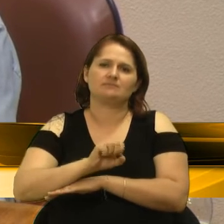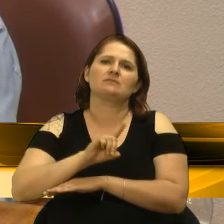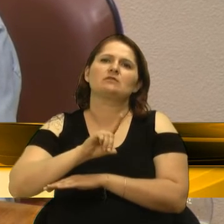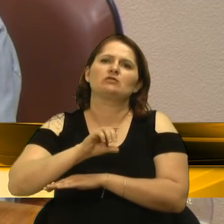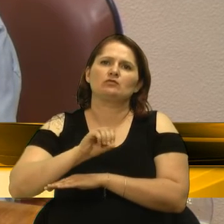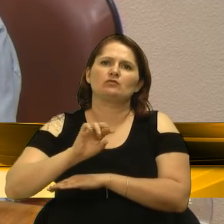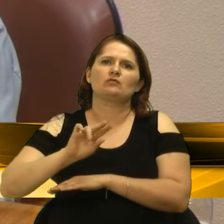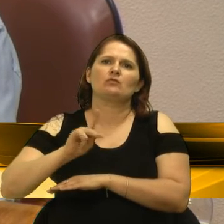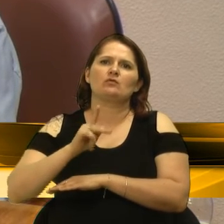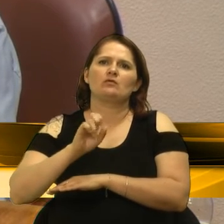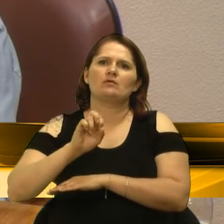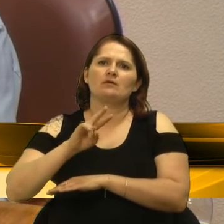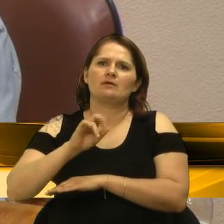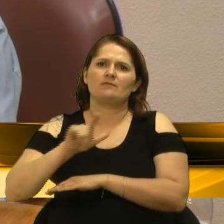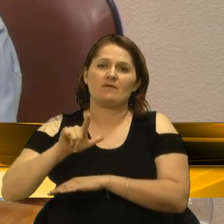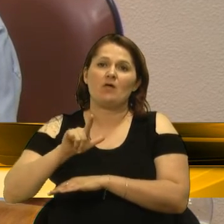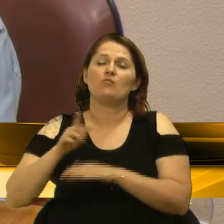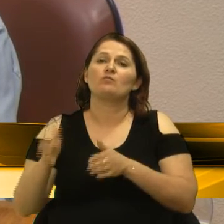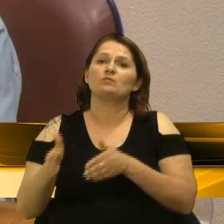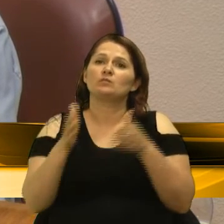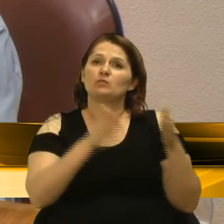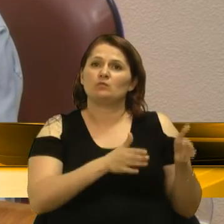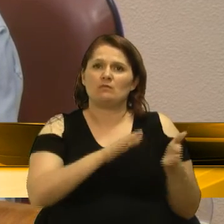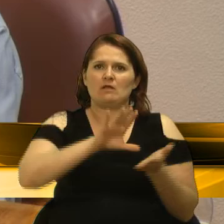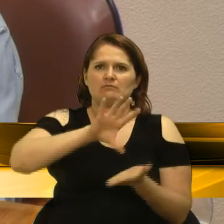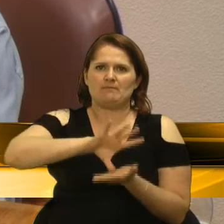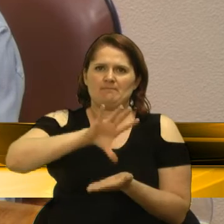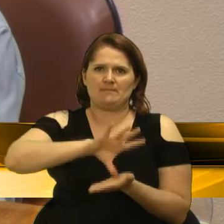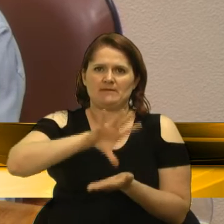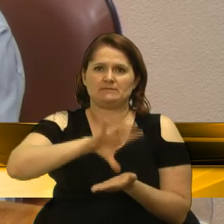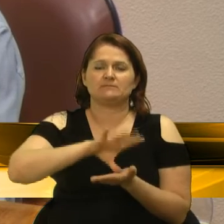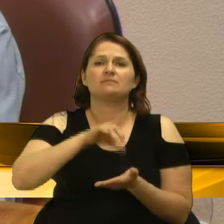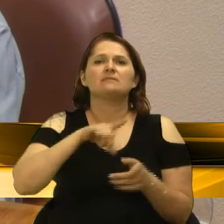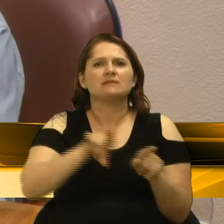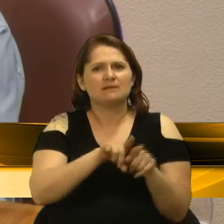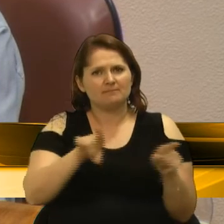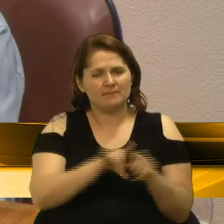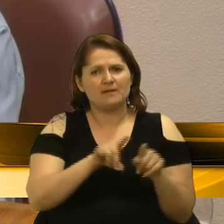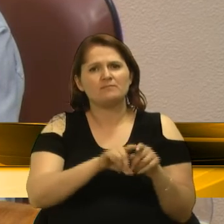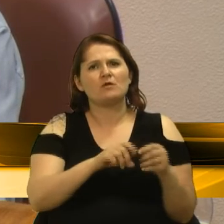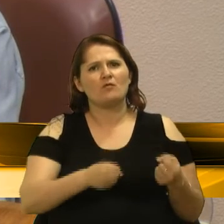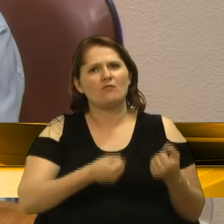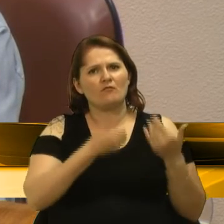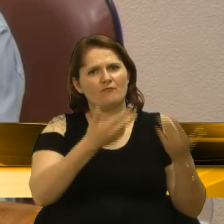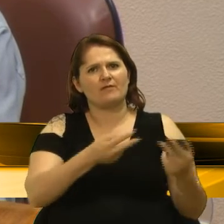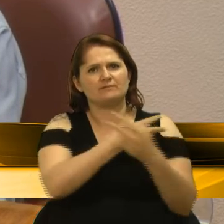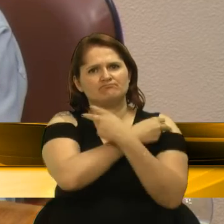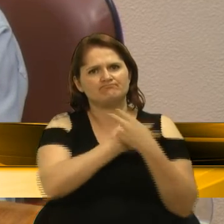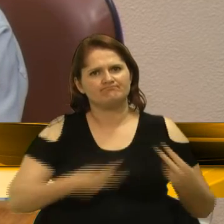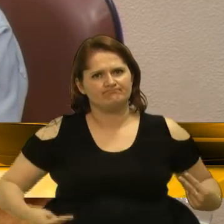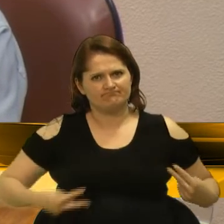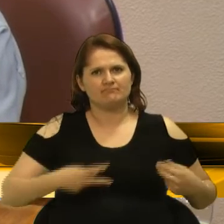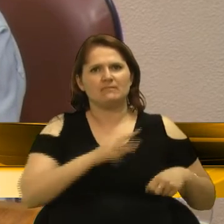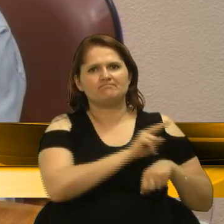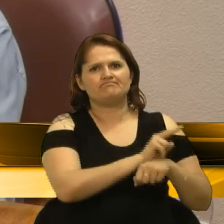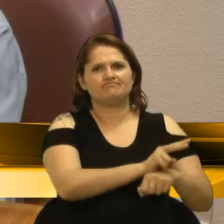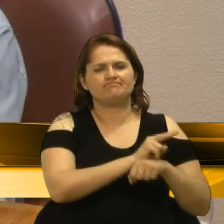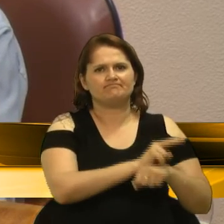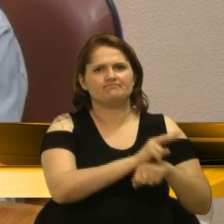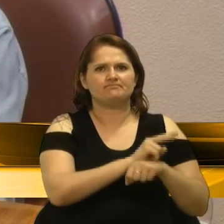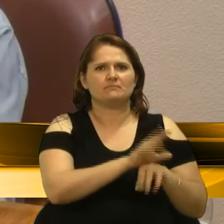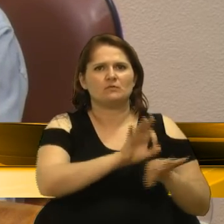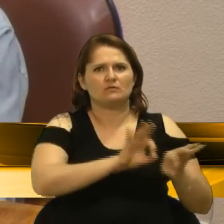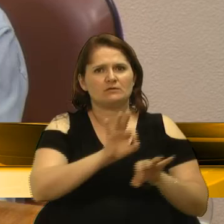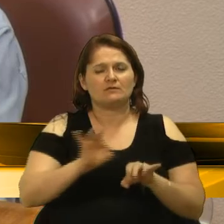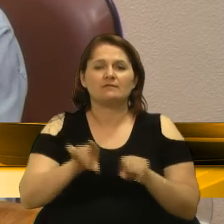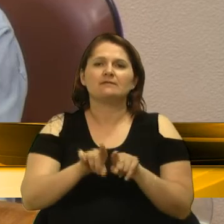apoio da mobilidade pela SMTTM, Ronda Móvel pela Guarda Municipal e latões de coleta de